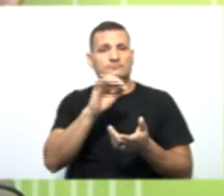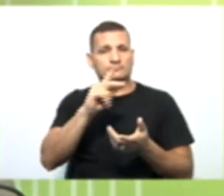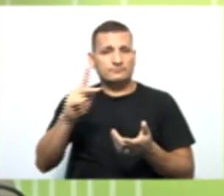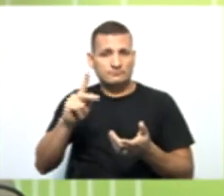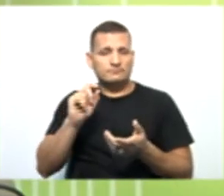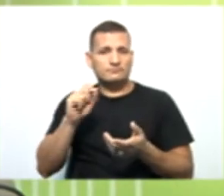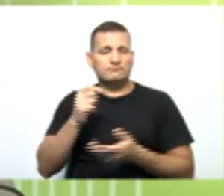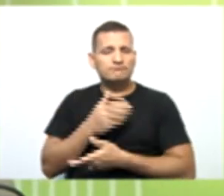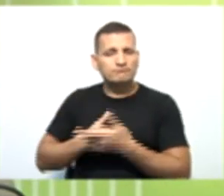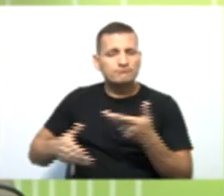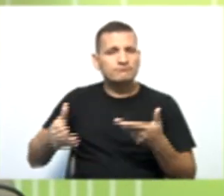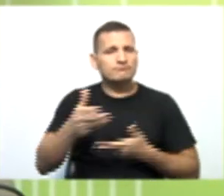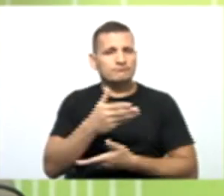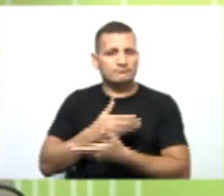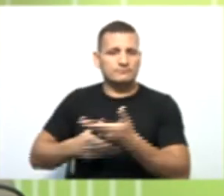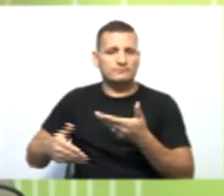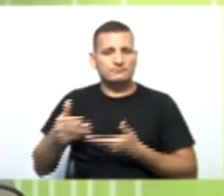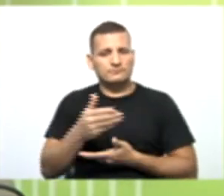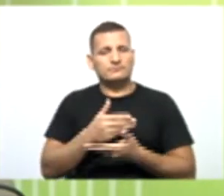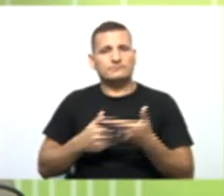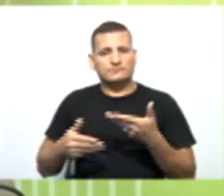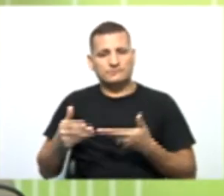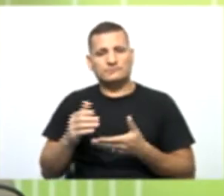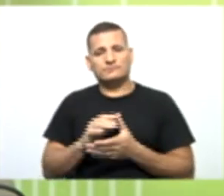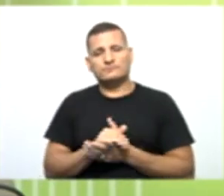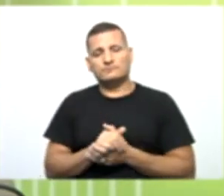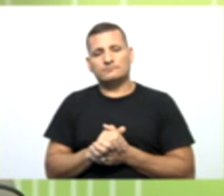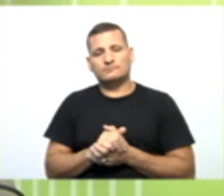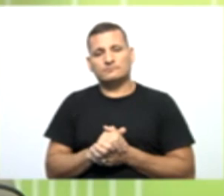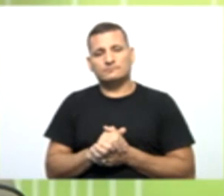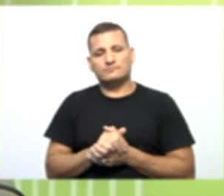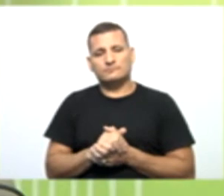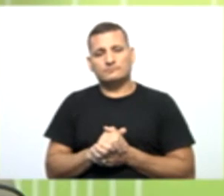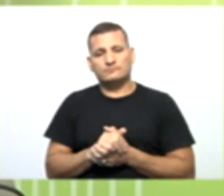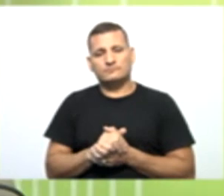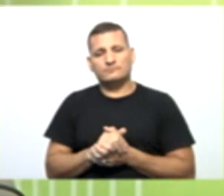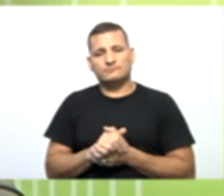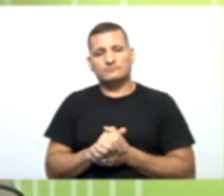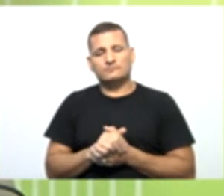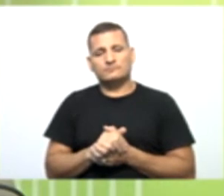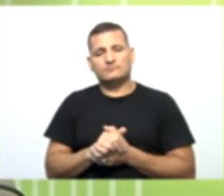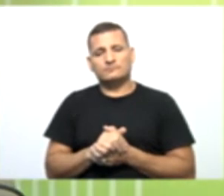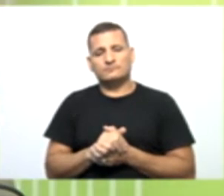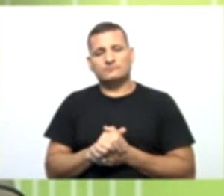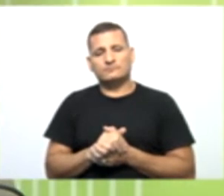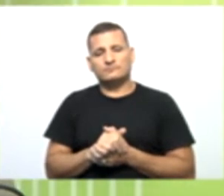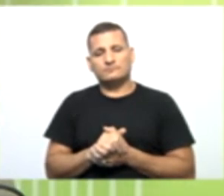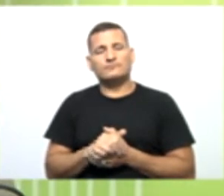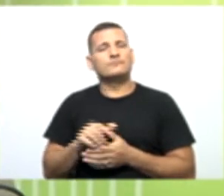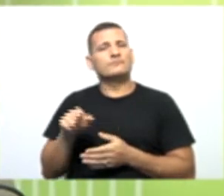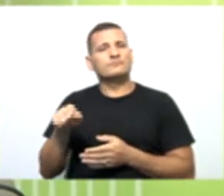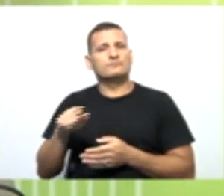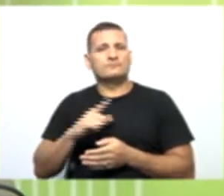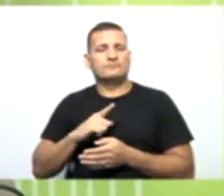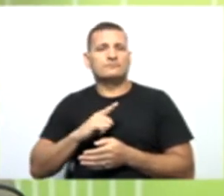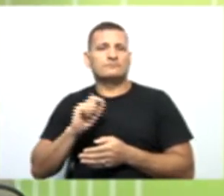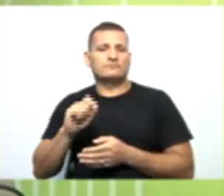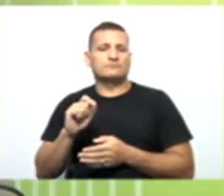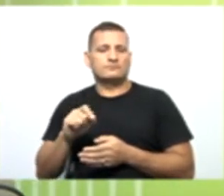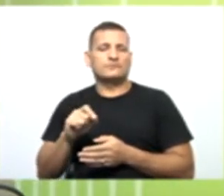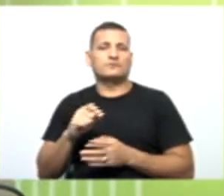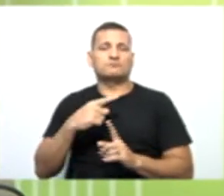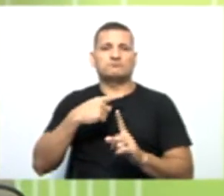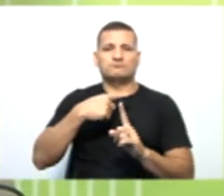interage com todos esses e sofre não de maneira negativa, mas ela sofre impactos